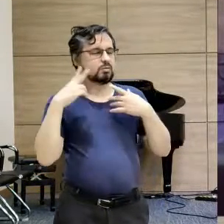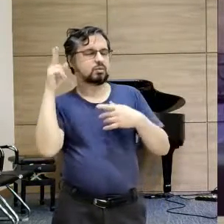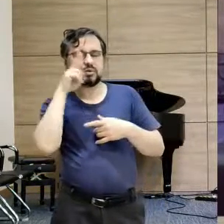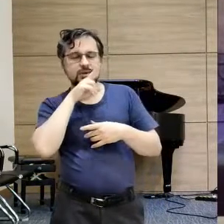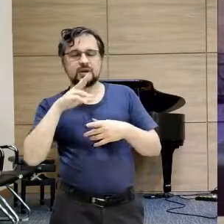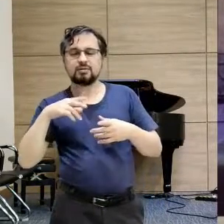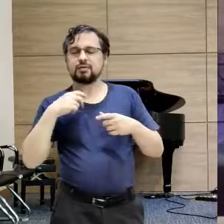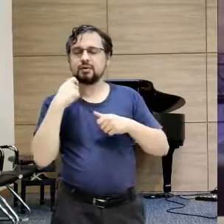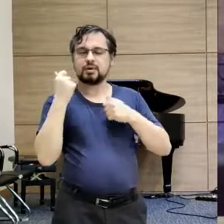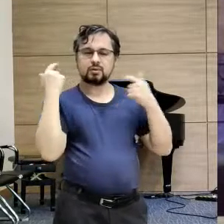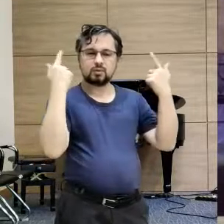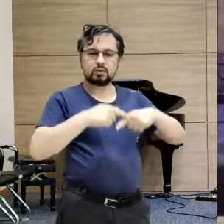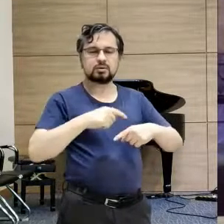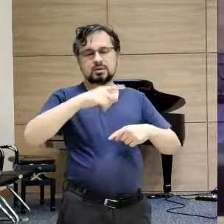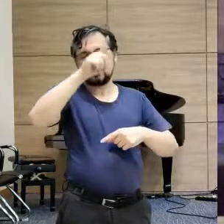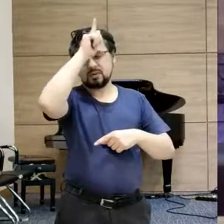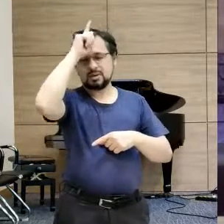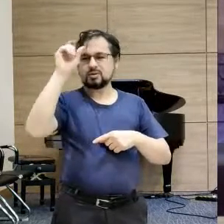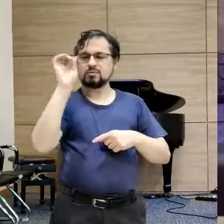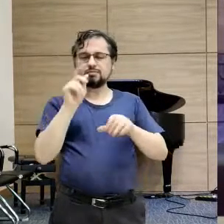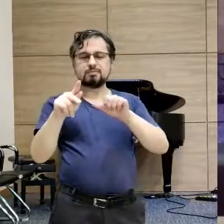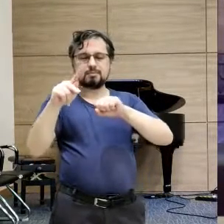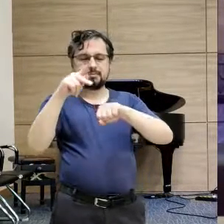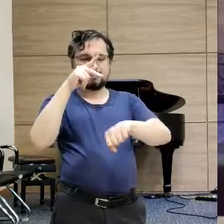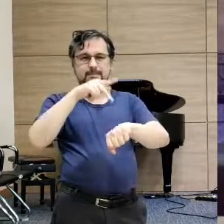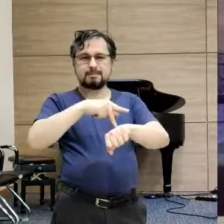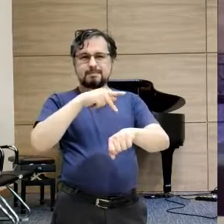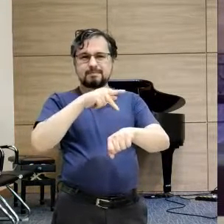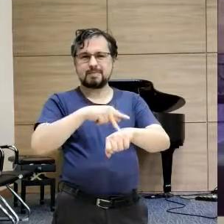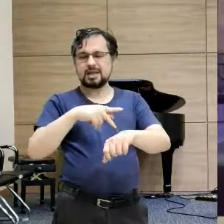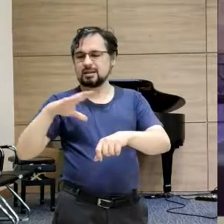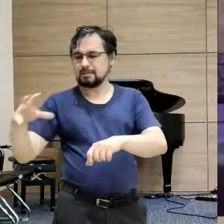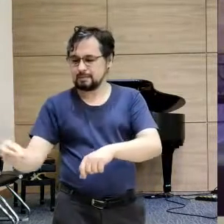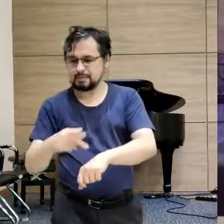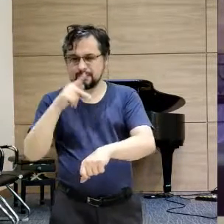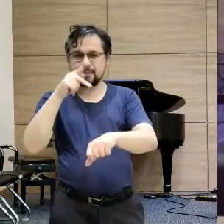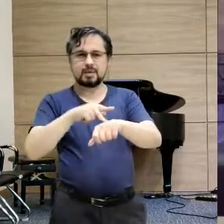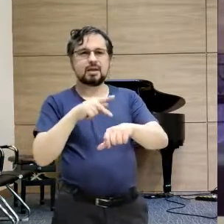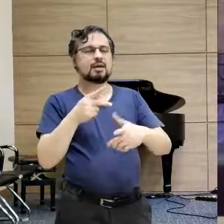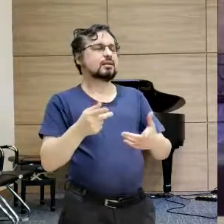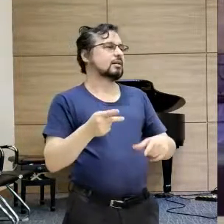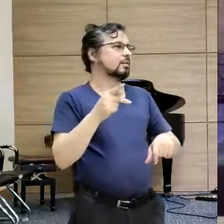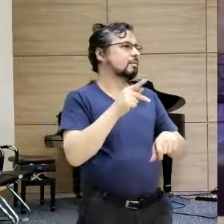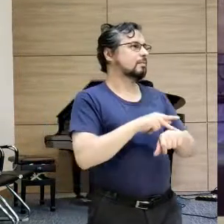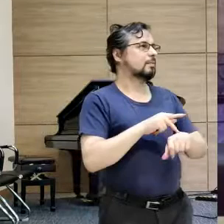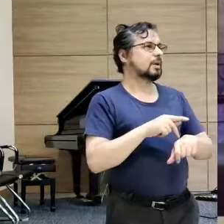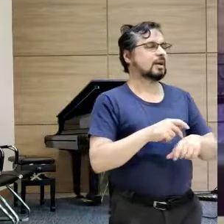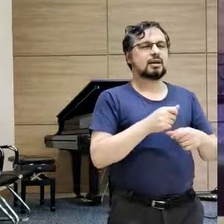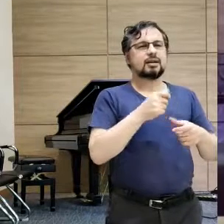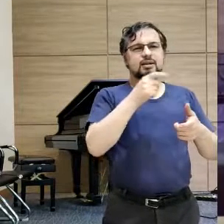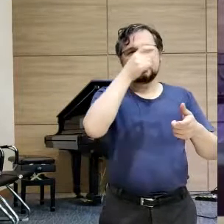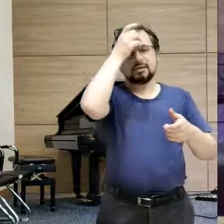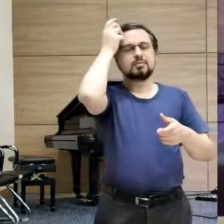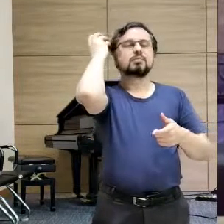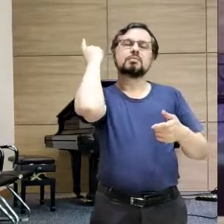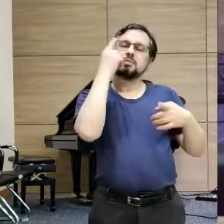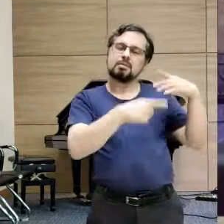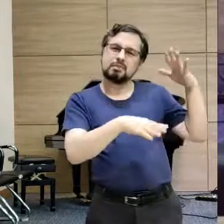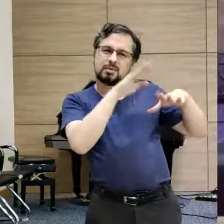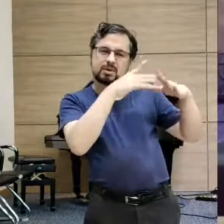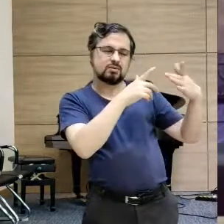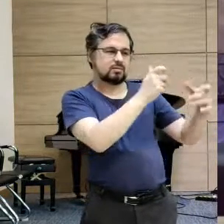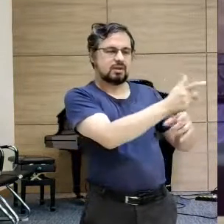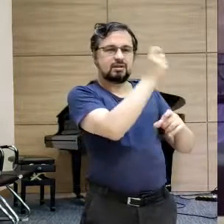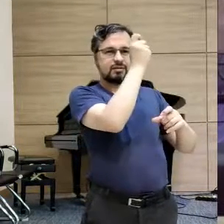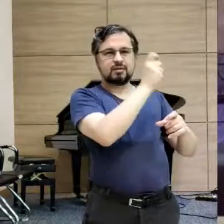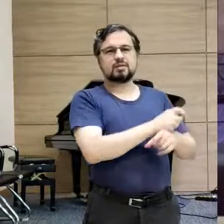seixosas, pedrinhas bonitas para poder dar uma pedrada, na verdade uma pedrada naquele contexto era quase um revólver. Se você ler, por